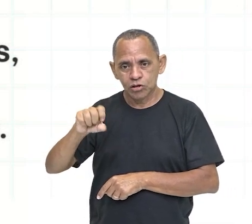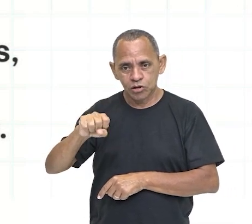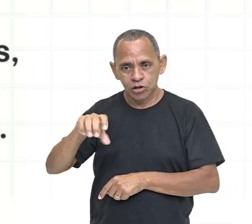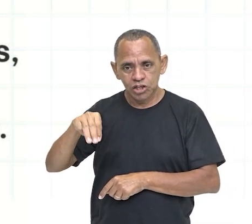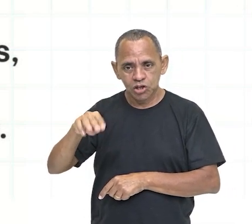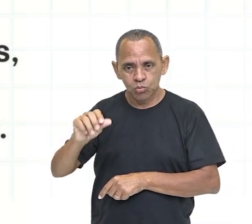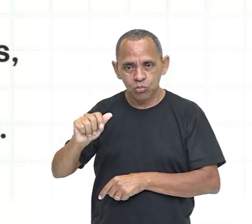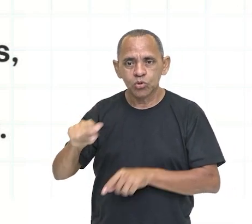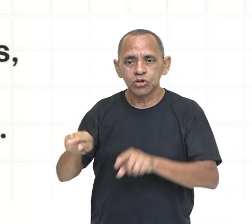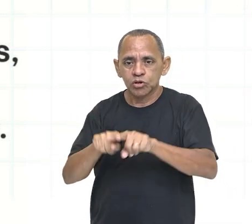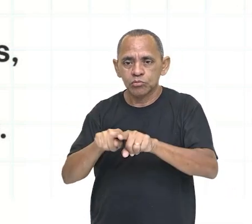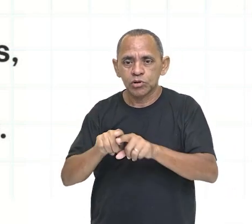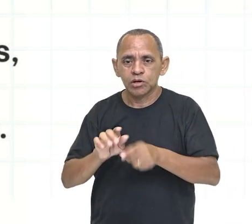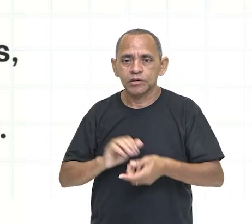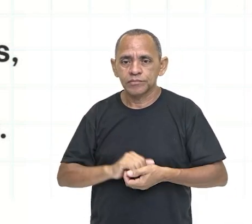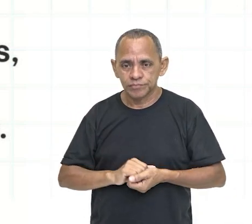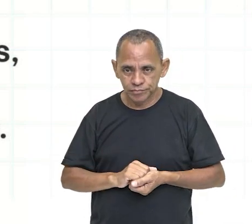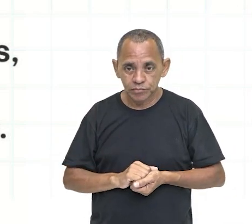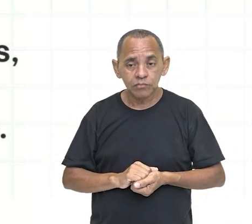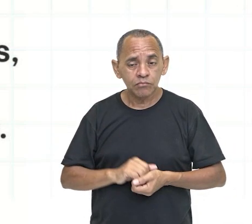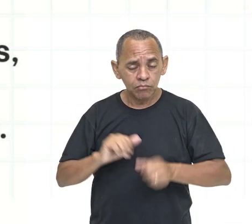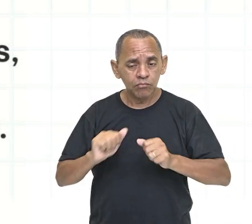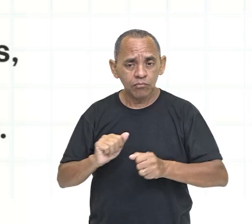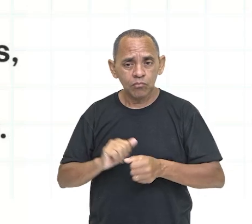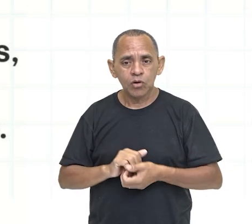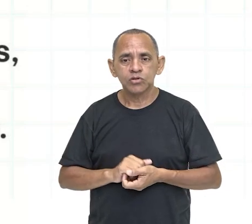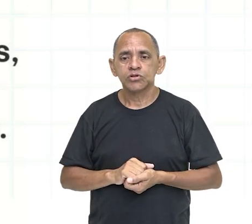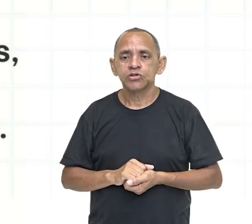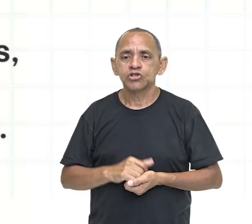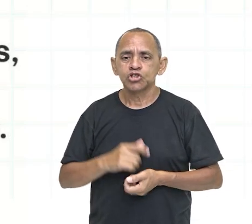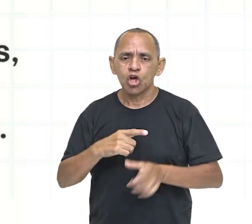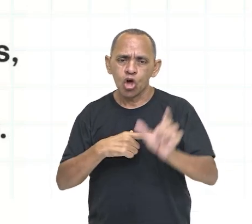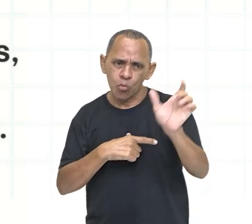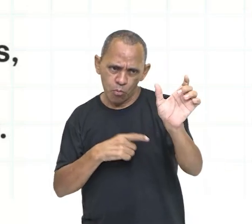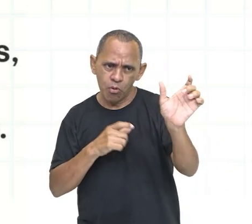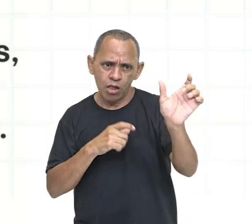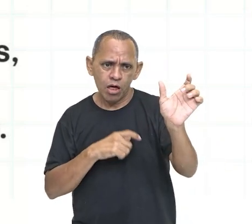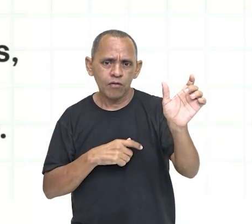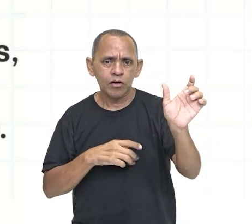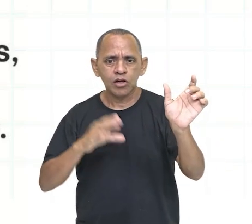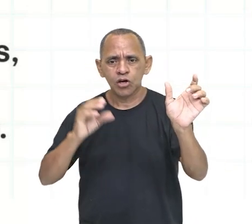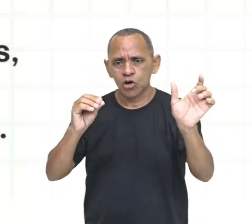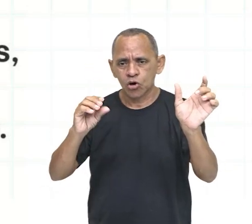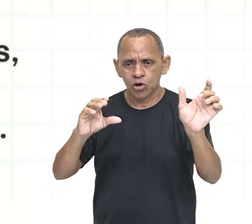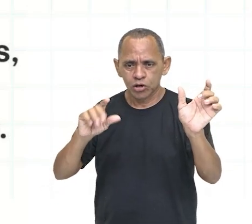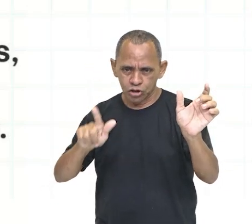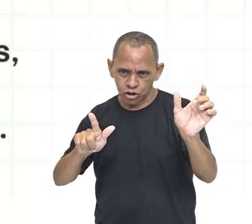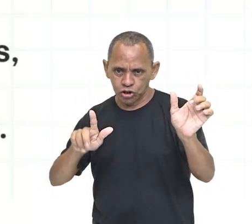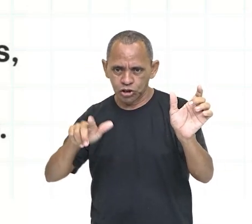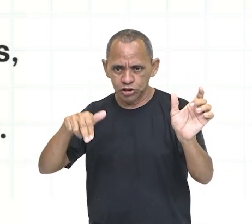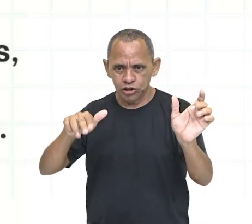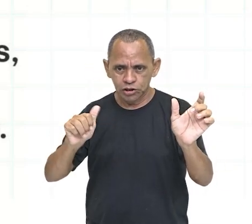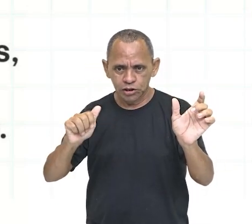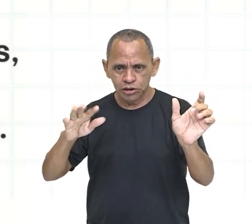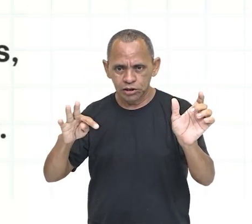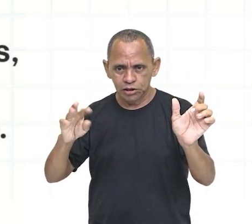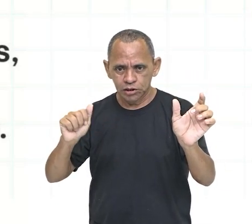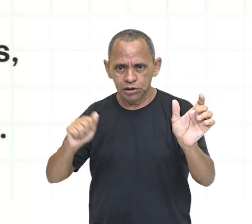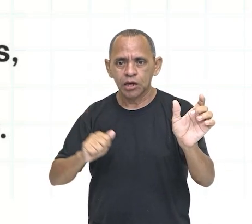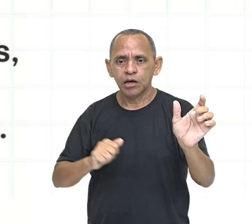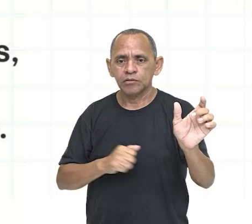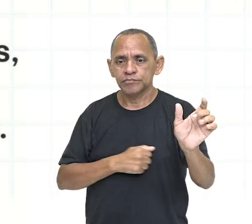colonialismo, certo? Então, posso considerá-la uma palavra cognata. Outra palavra aqui,